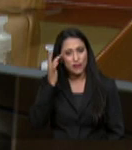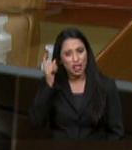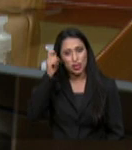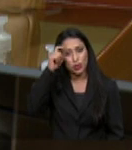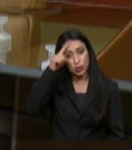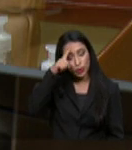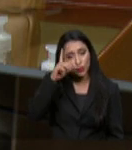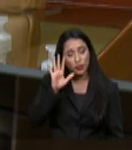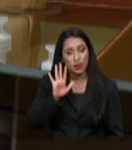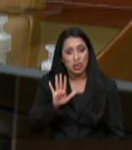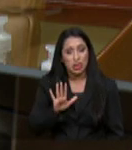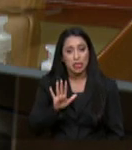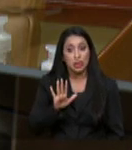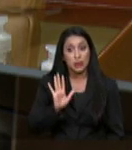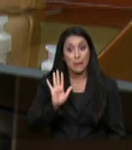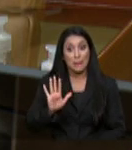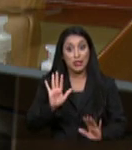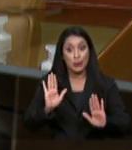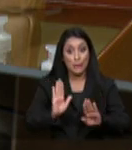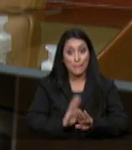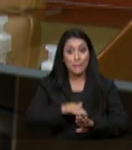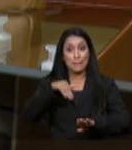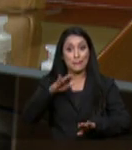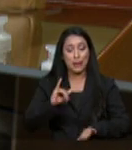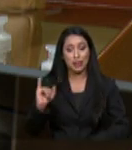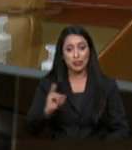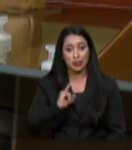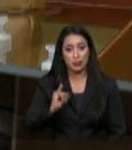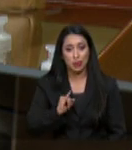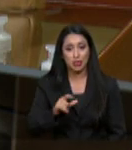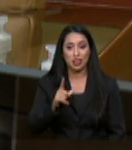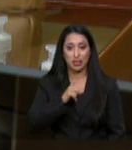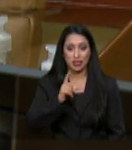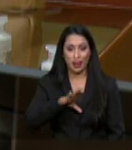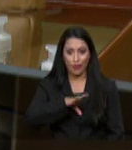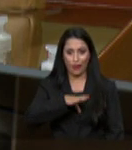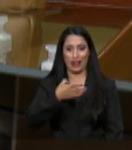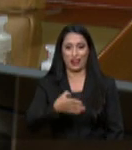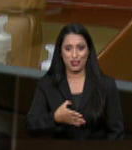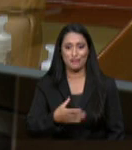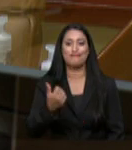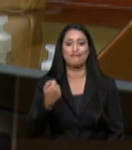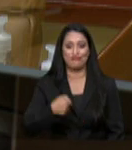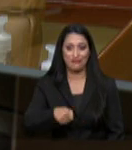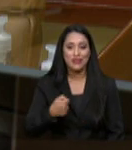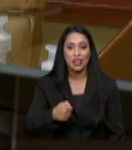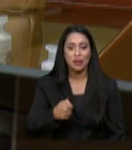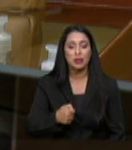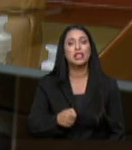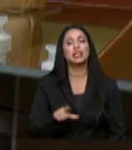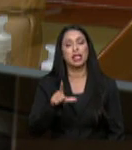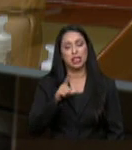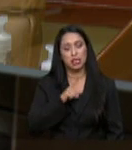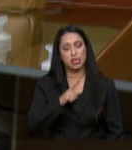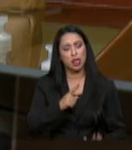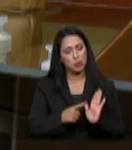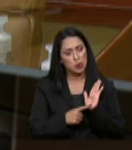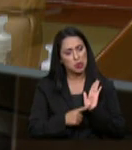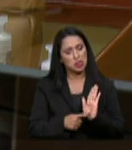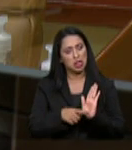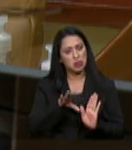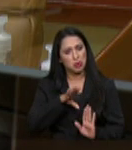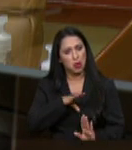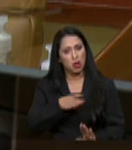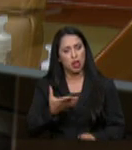ela pede da gente sempre é coragem e por isso mesmo a demonstração de coragem que você tem demonstrado não